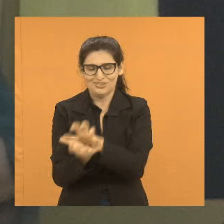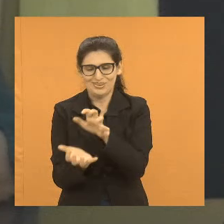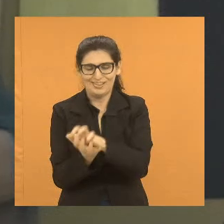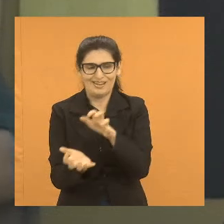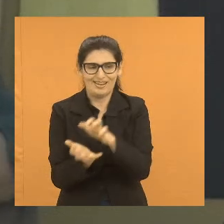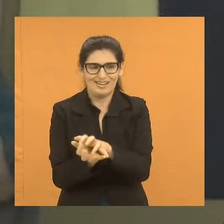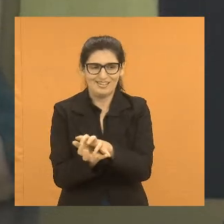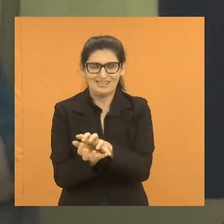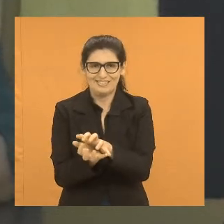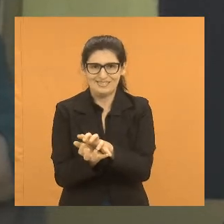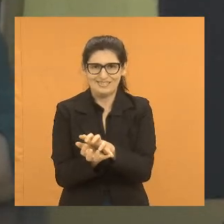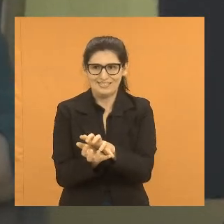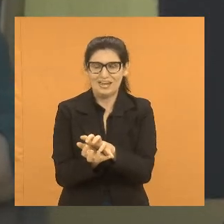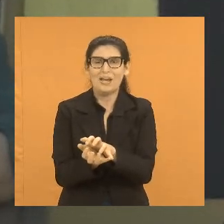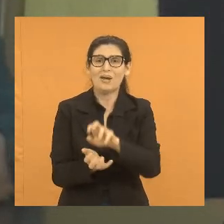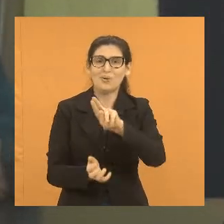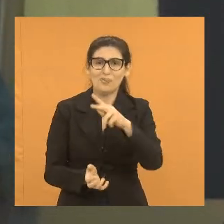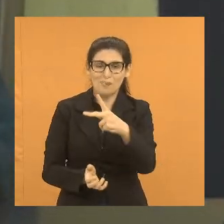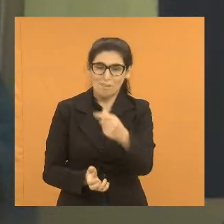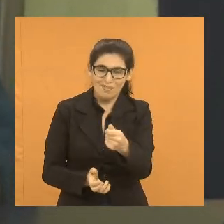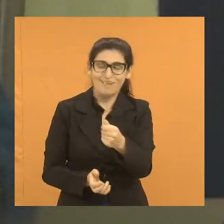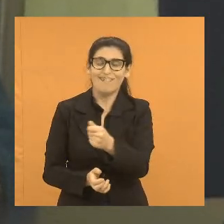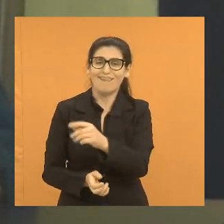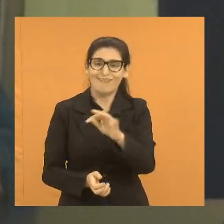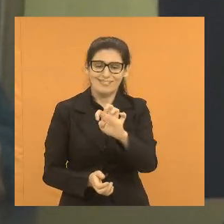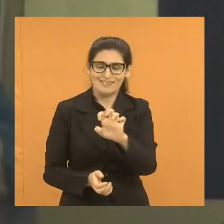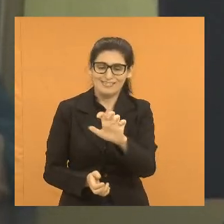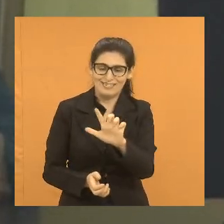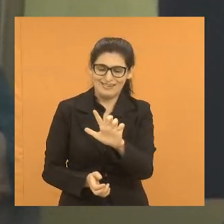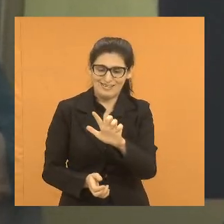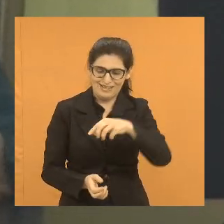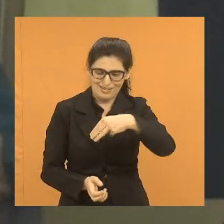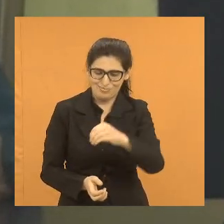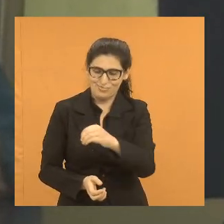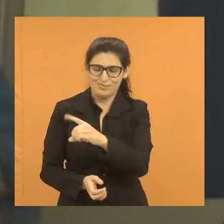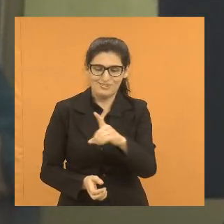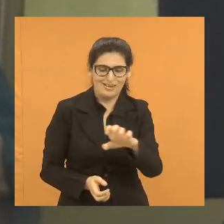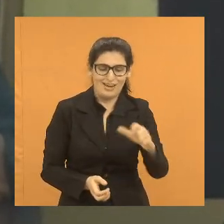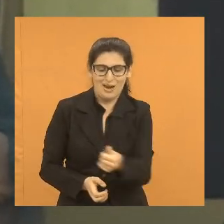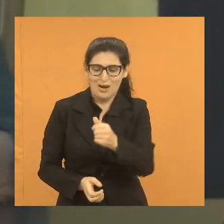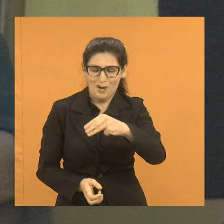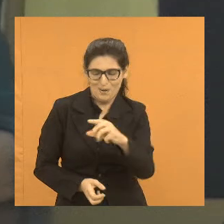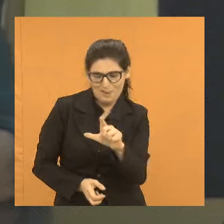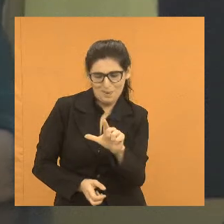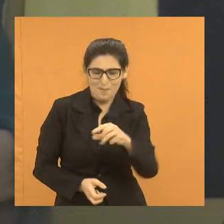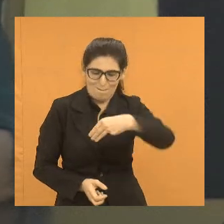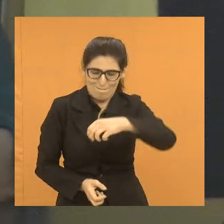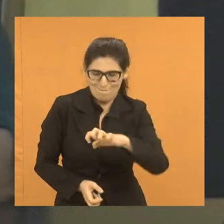sendo o UPA Telmo de Almeida Cruz, né? Bem merecido e já